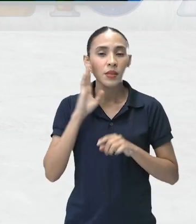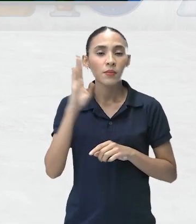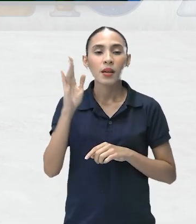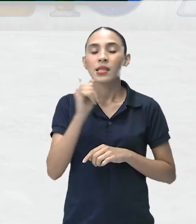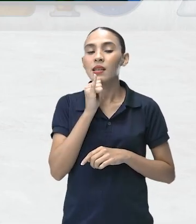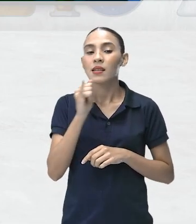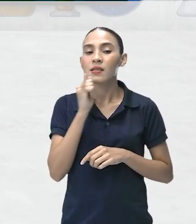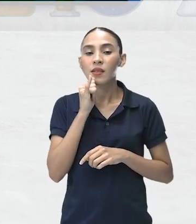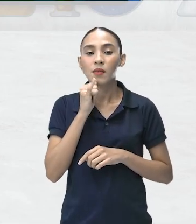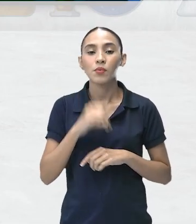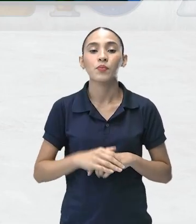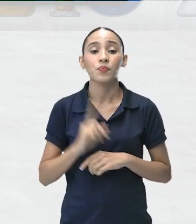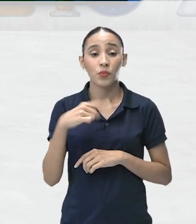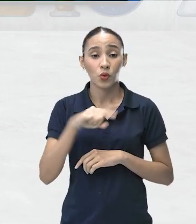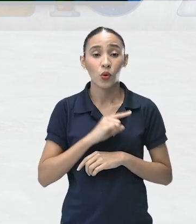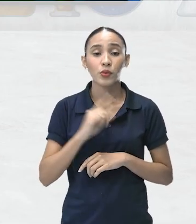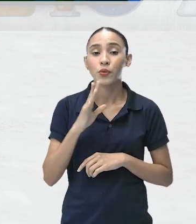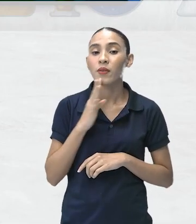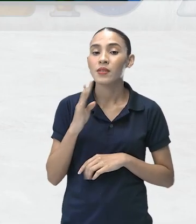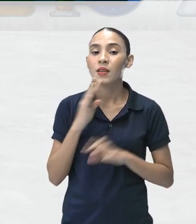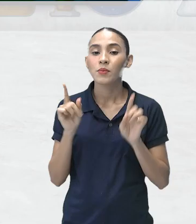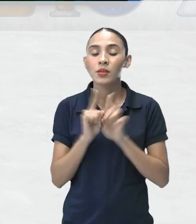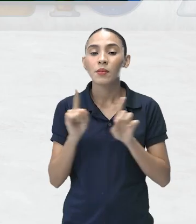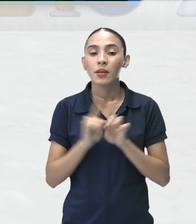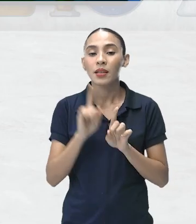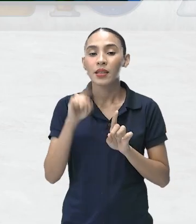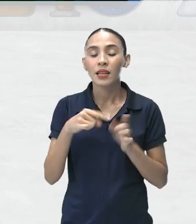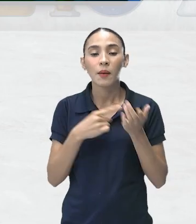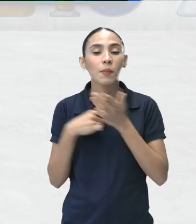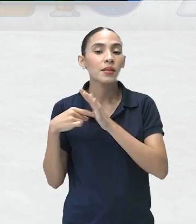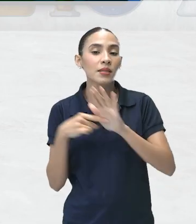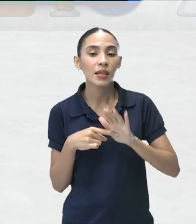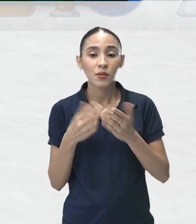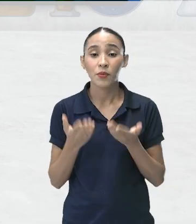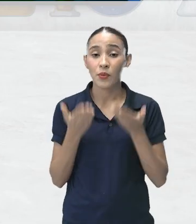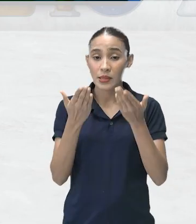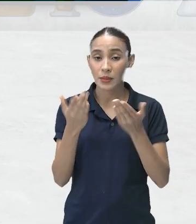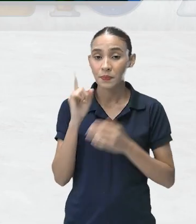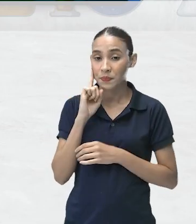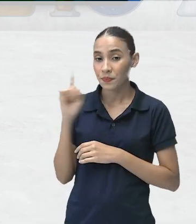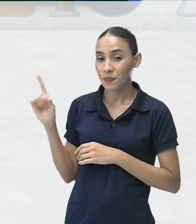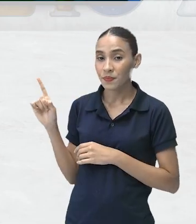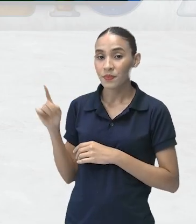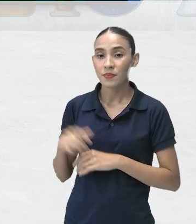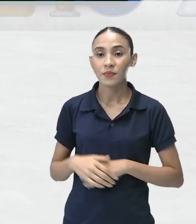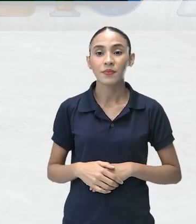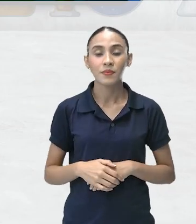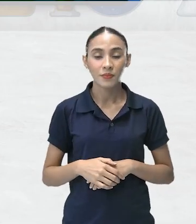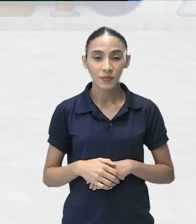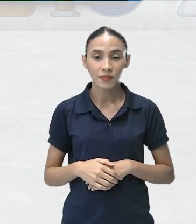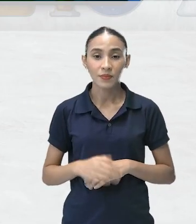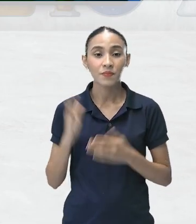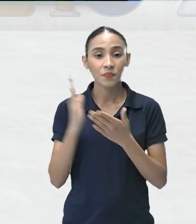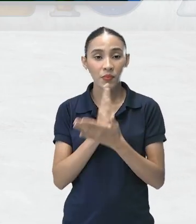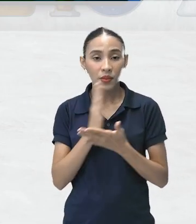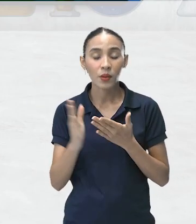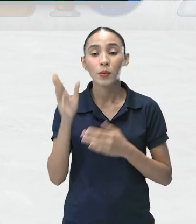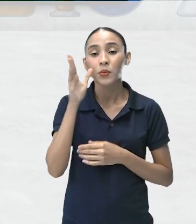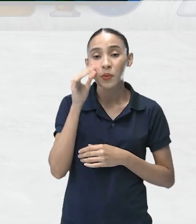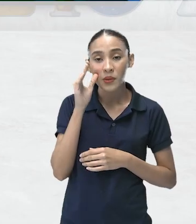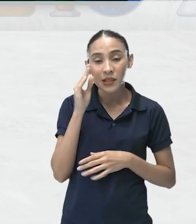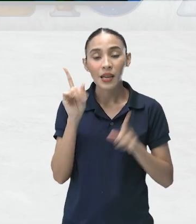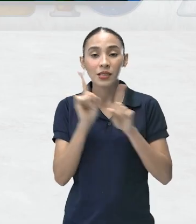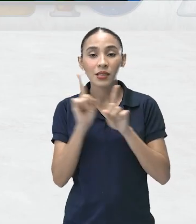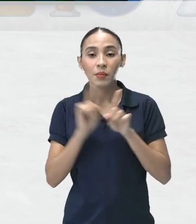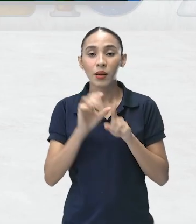principais exemplos os que nós temos citados aqui e que se apresentam para vocês. Algumas curiosidades